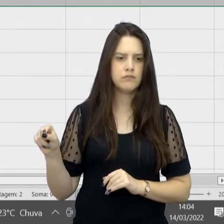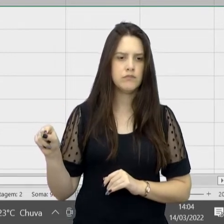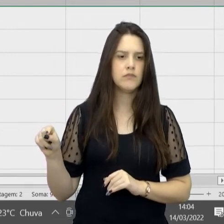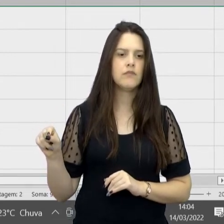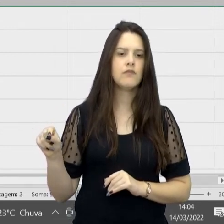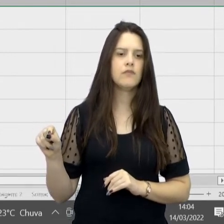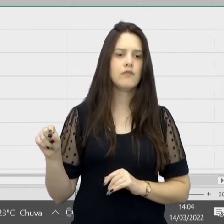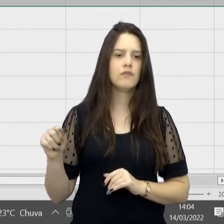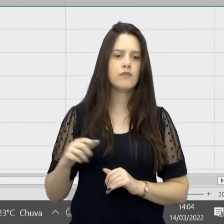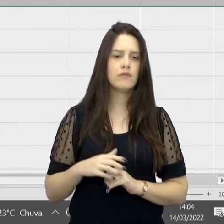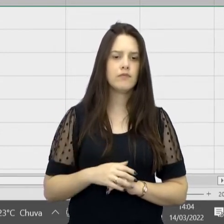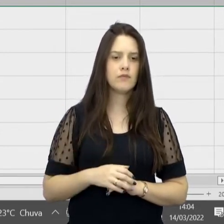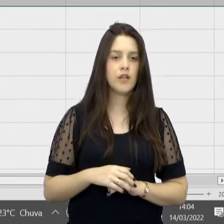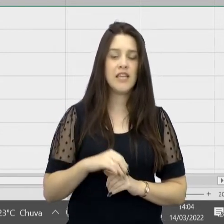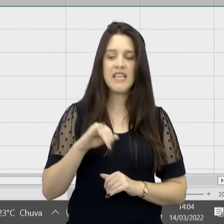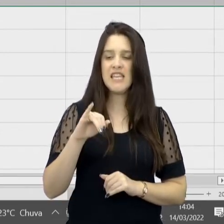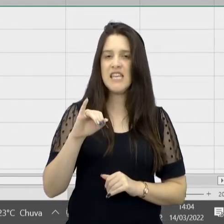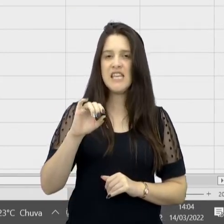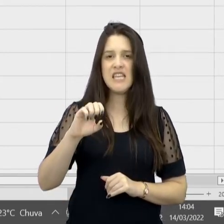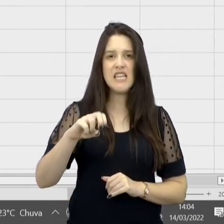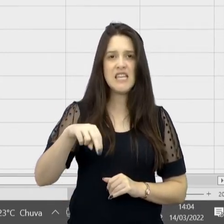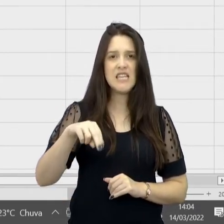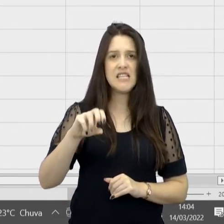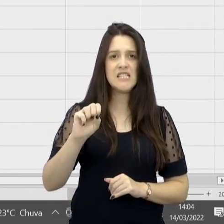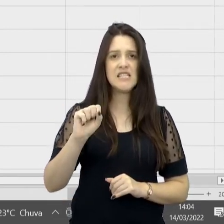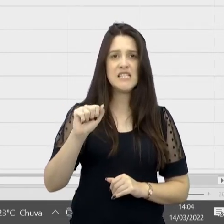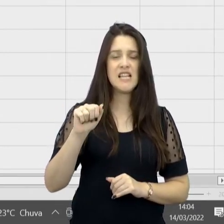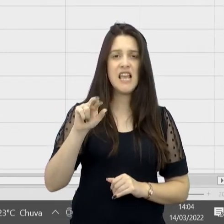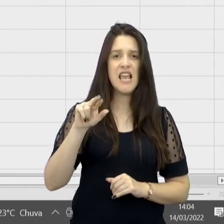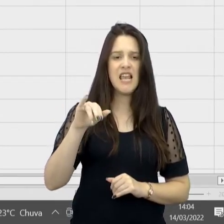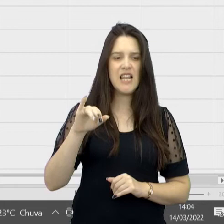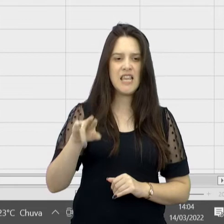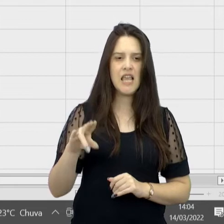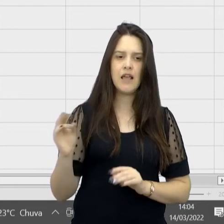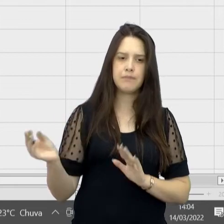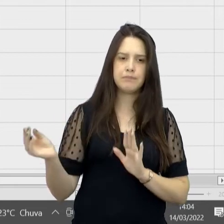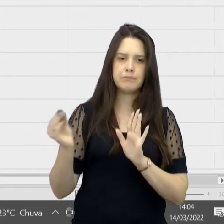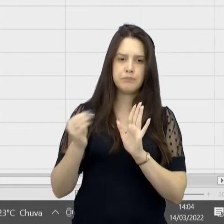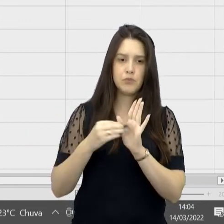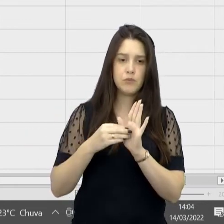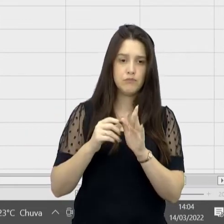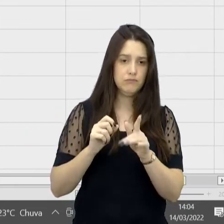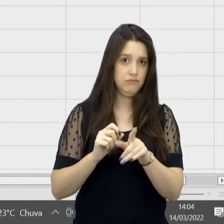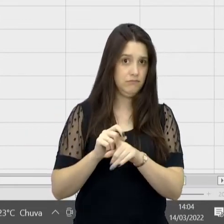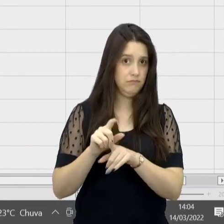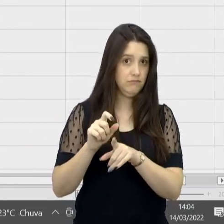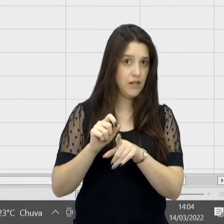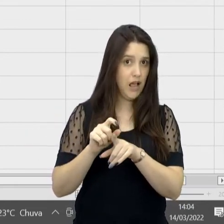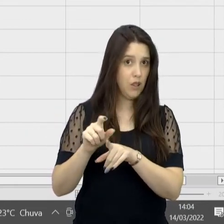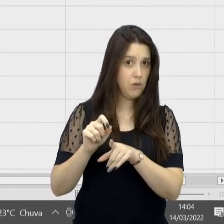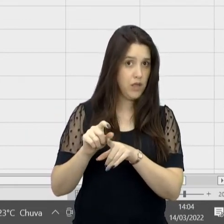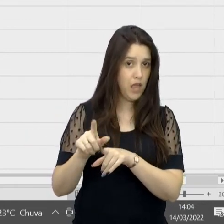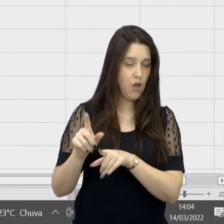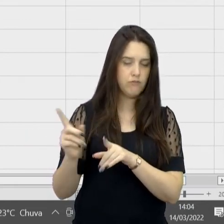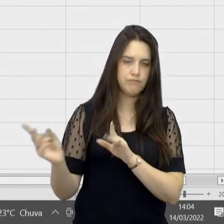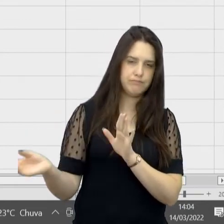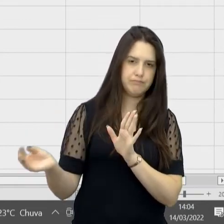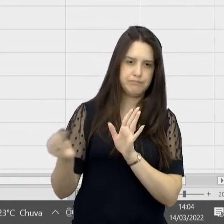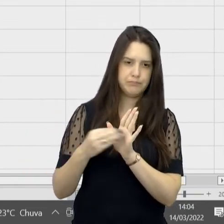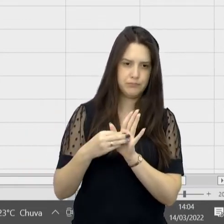inserir. Vou inserir uma. E aqui eu vou colocar aluguel. Quero colocar aí o aluguel que minha mãe